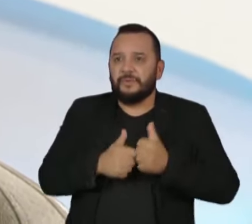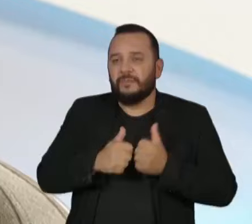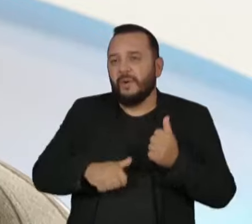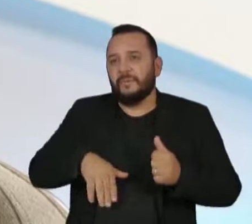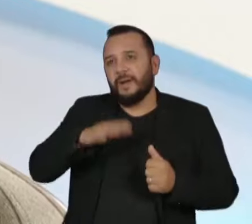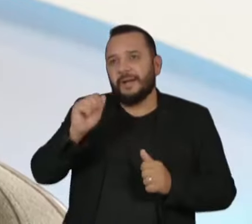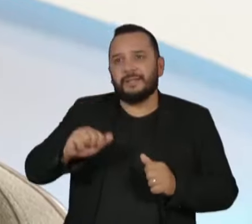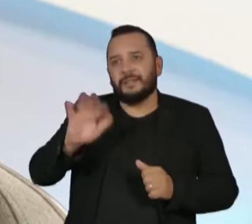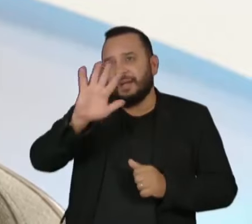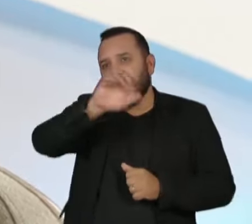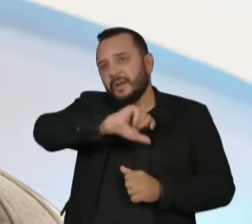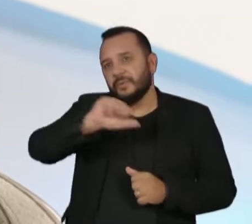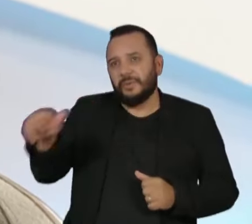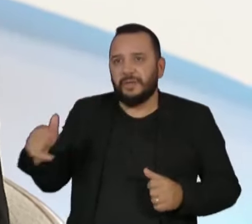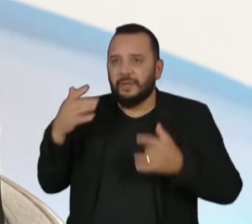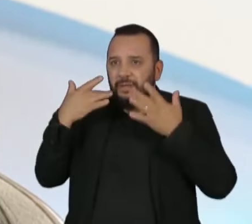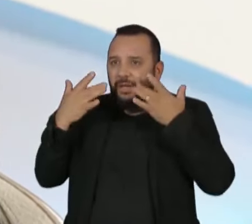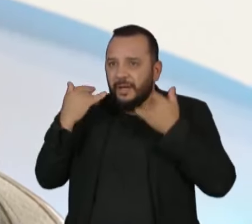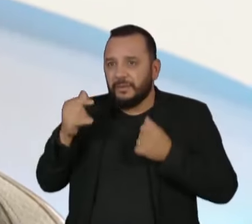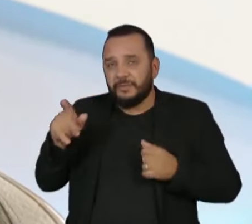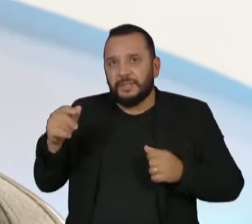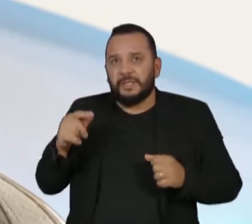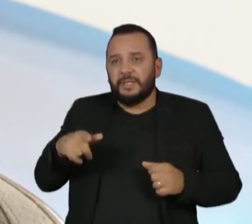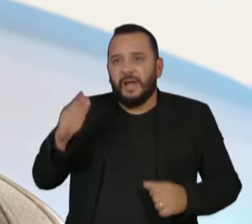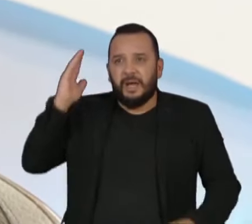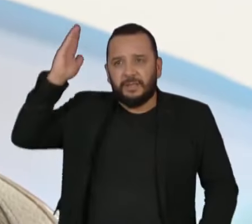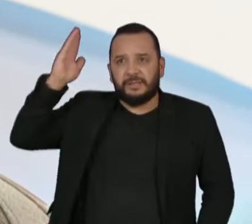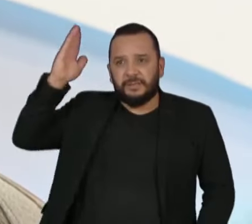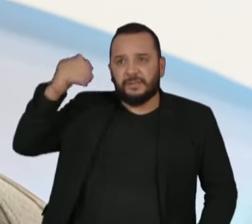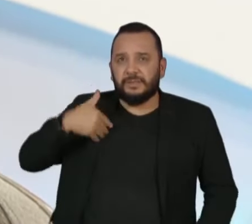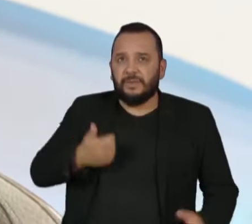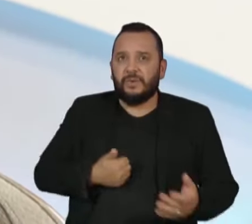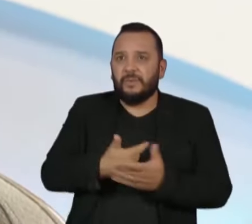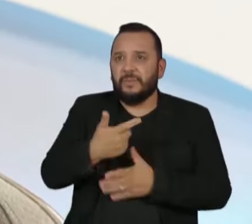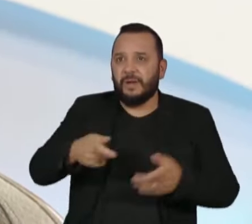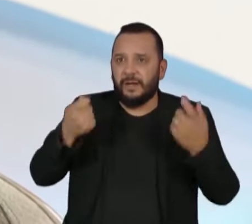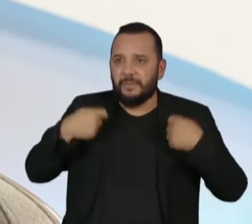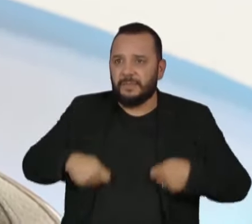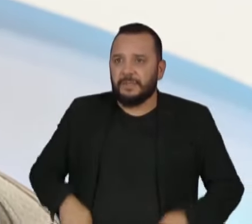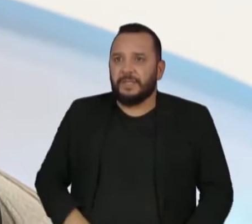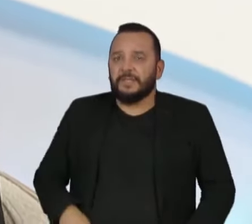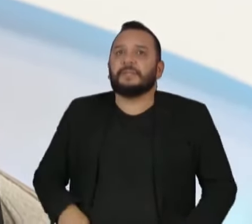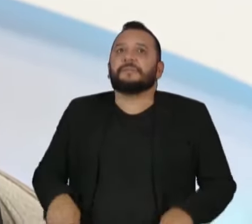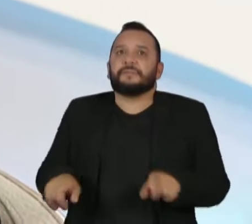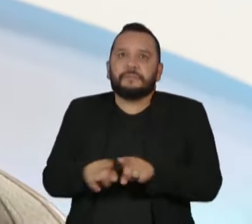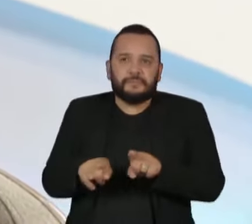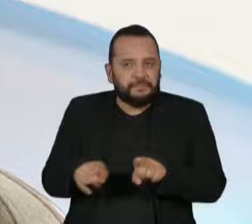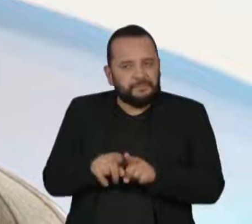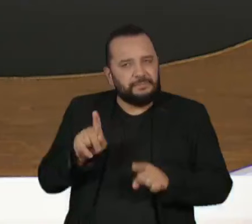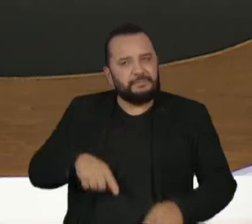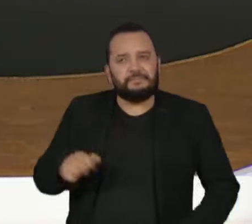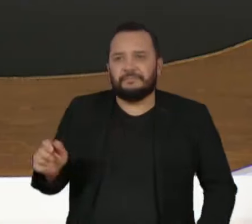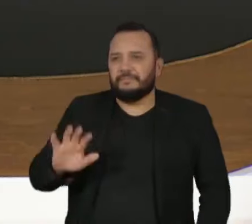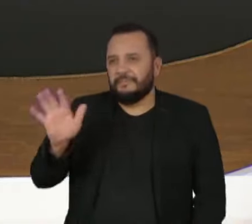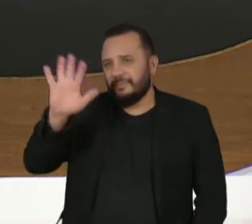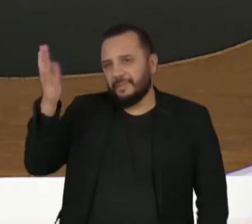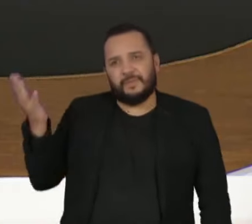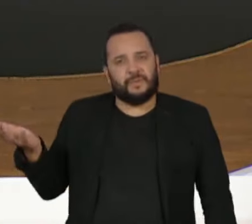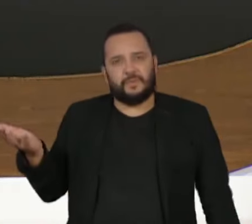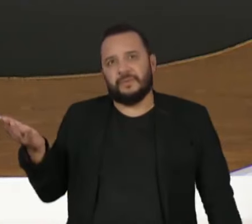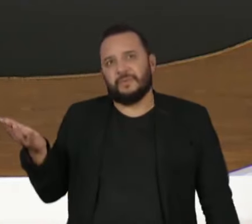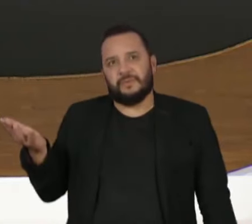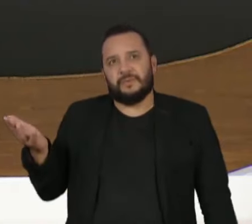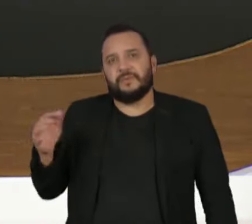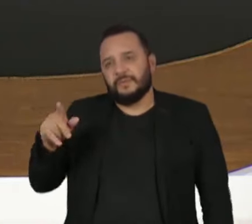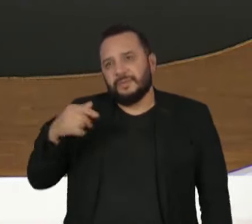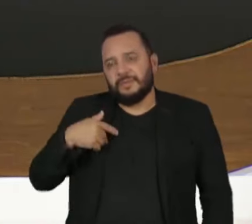que o teatro. Até porque você, para ir lá torcer, você tem que comprar uma camiseta. Essa camiseta custa muito mais caro do que você pode